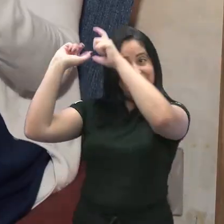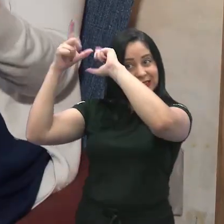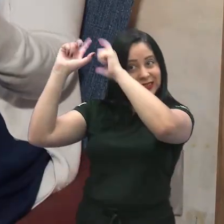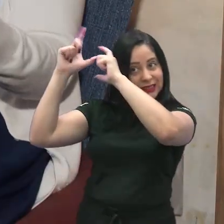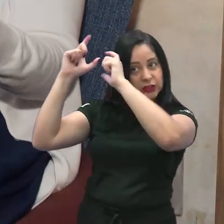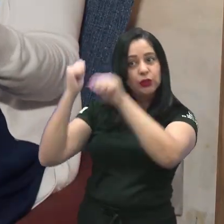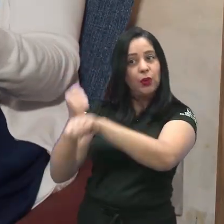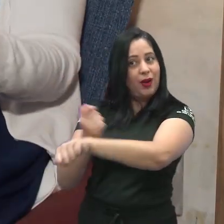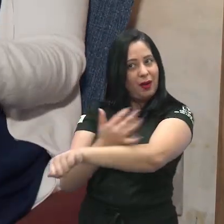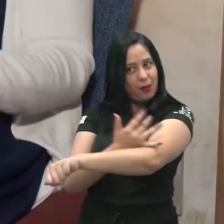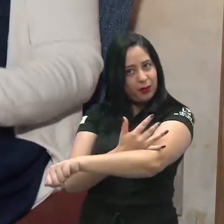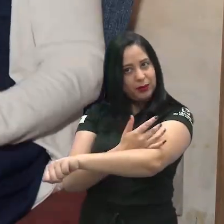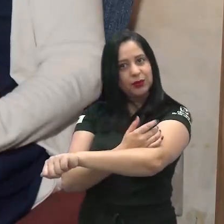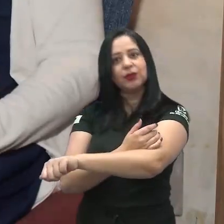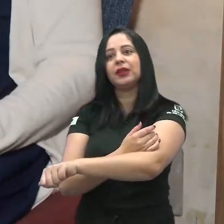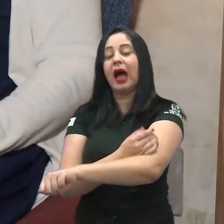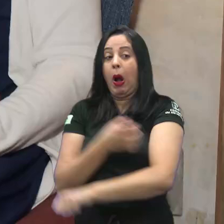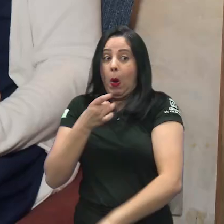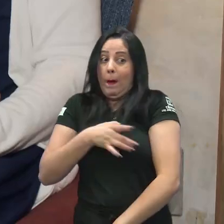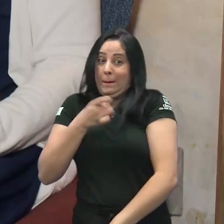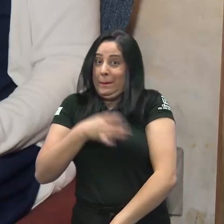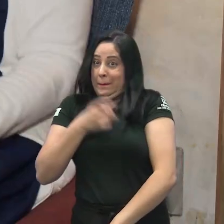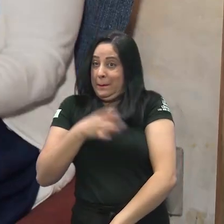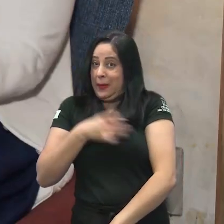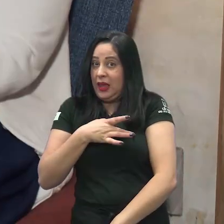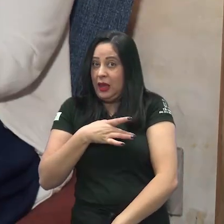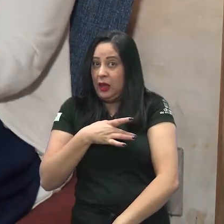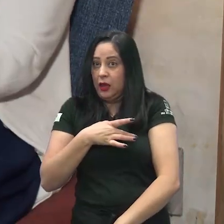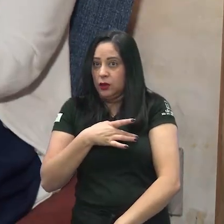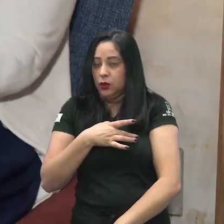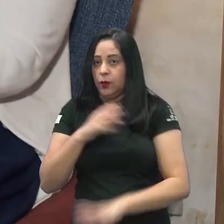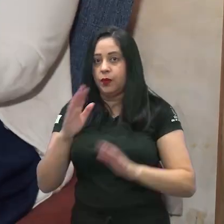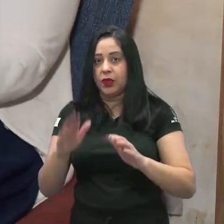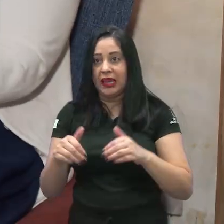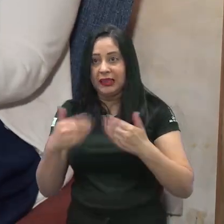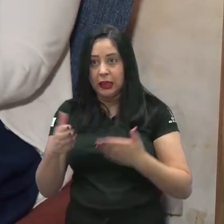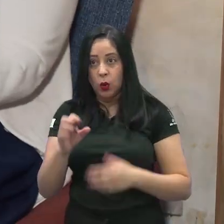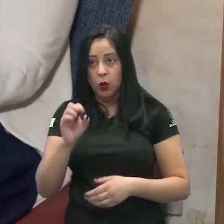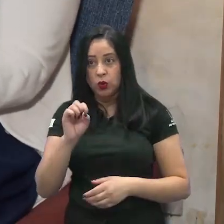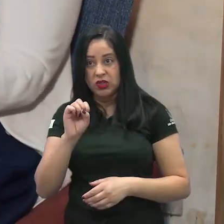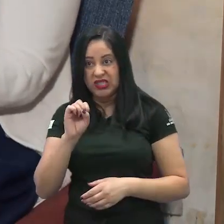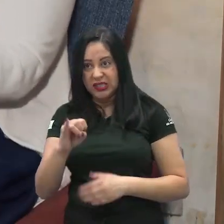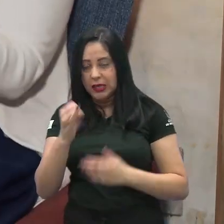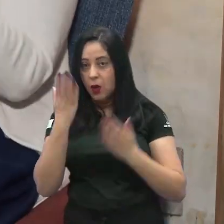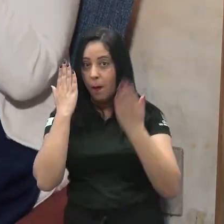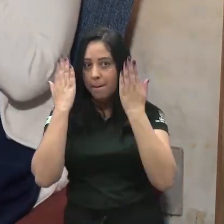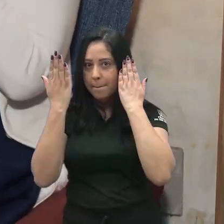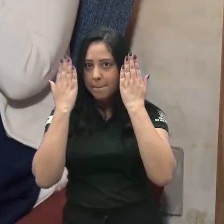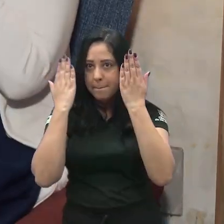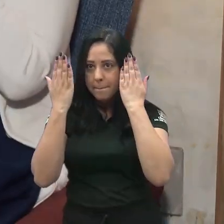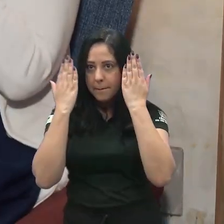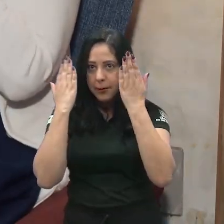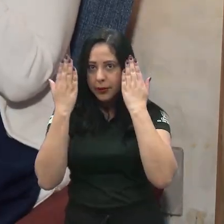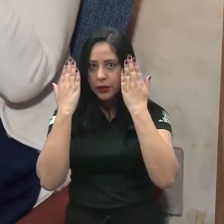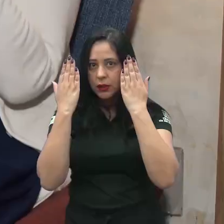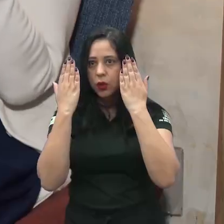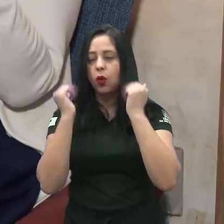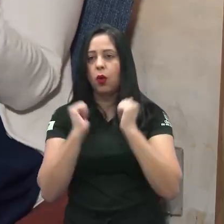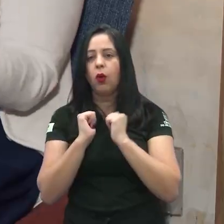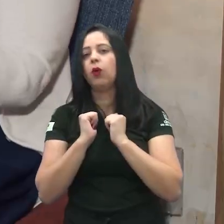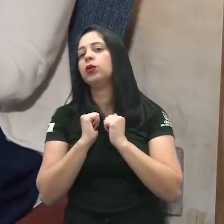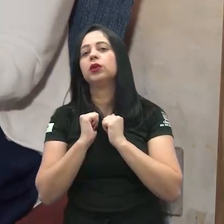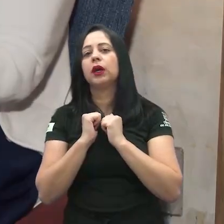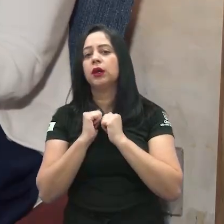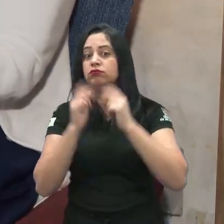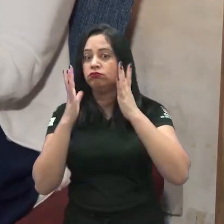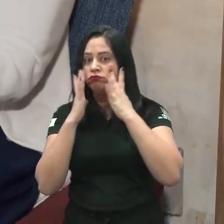e emocional, síndromes do pânico. Para o psicólogo que tem uma base mais corporal, que é o meu